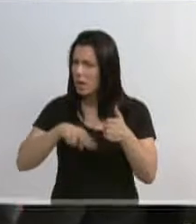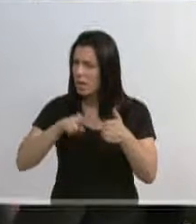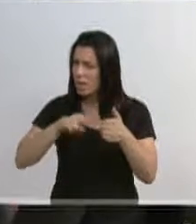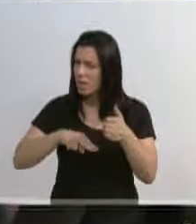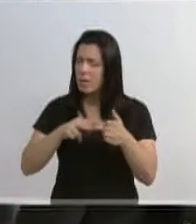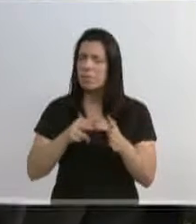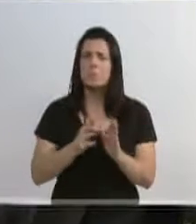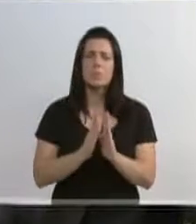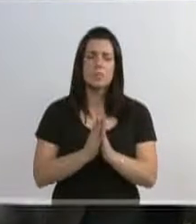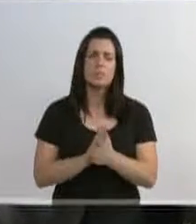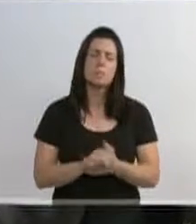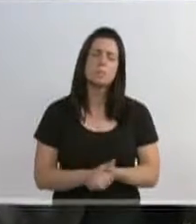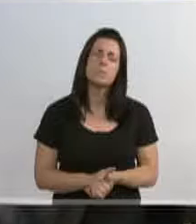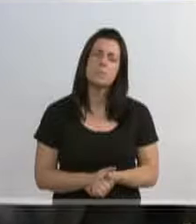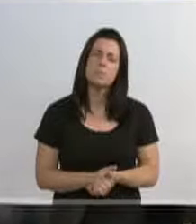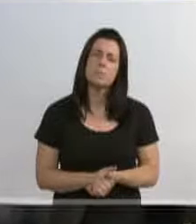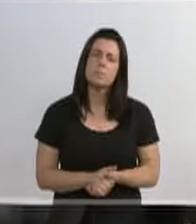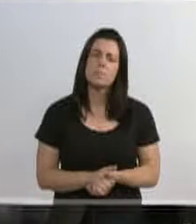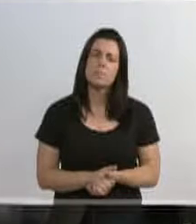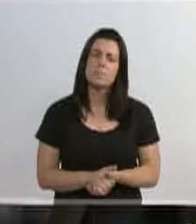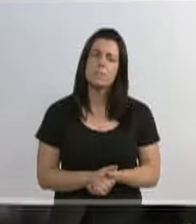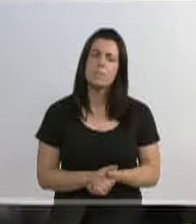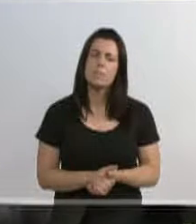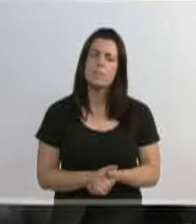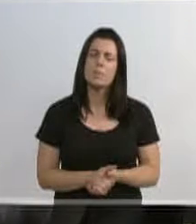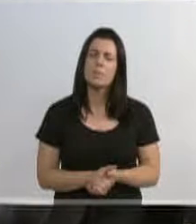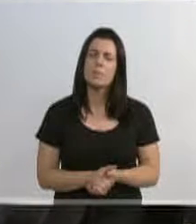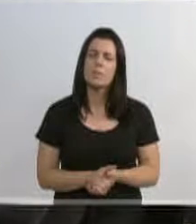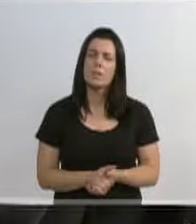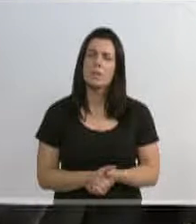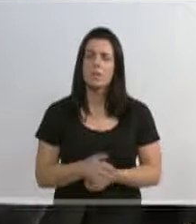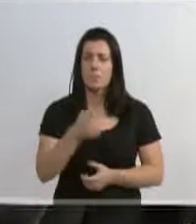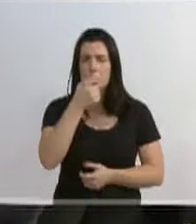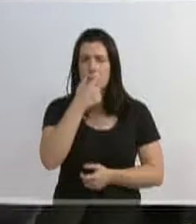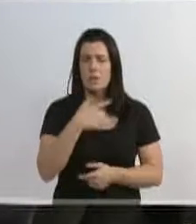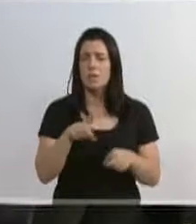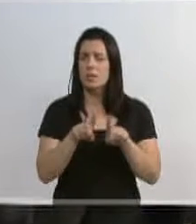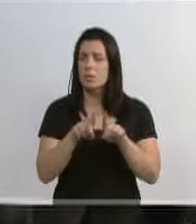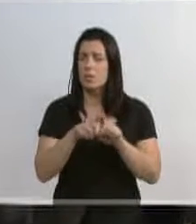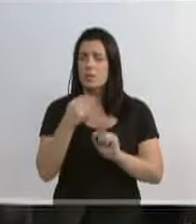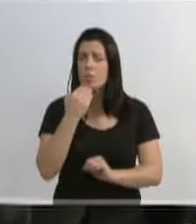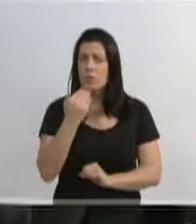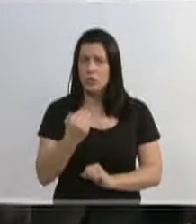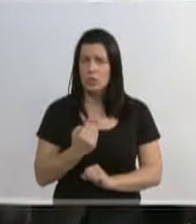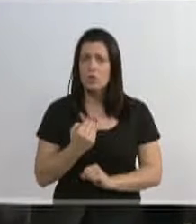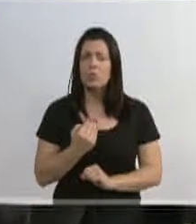por gentileza. O vereador Becker também já havia solicitado